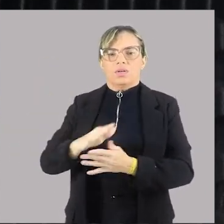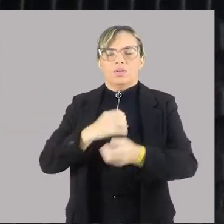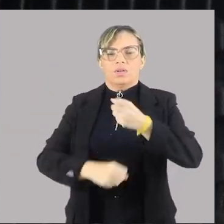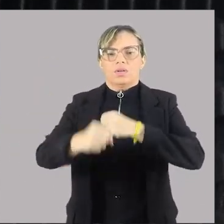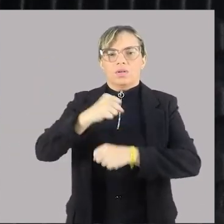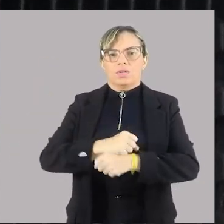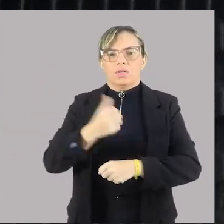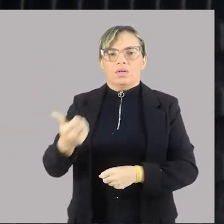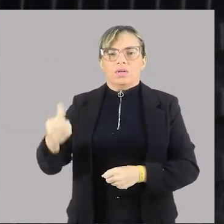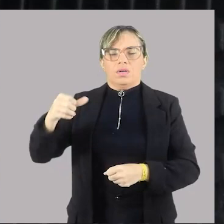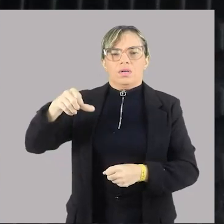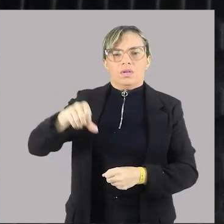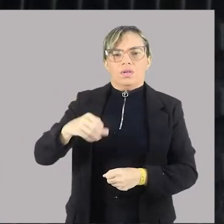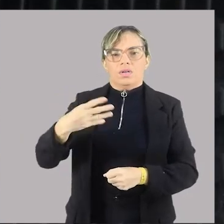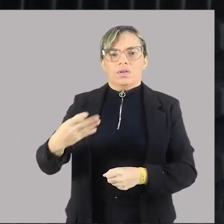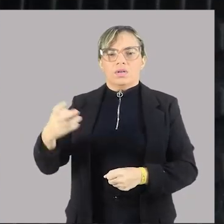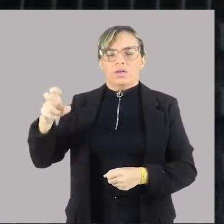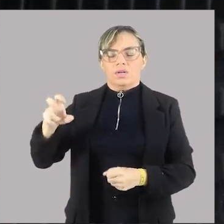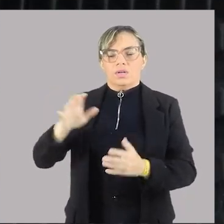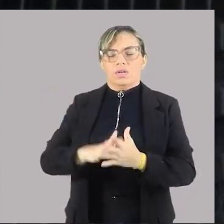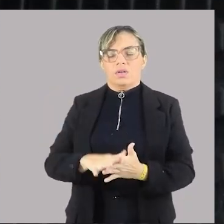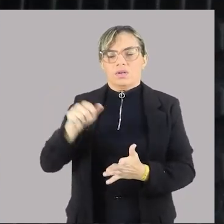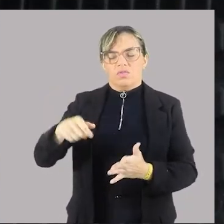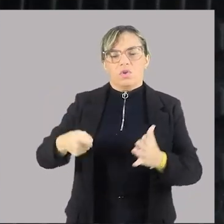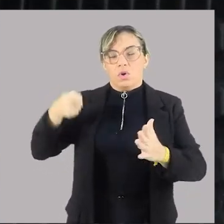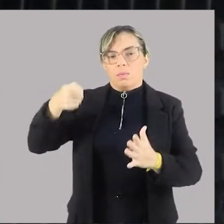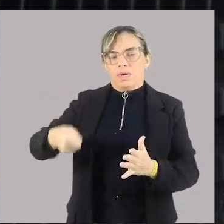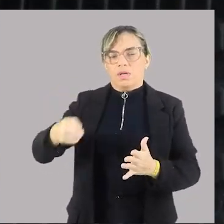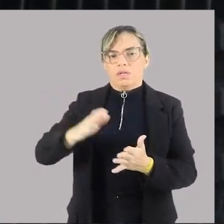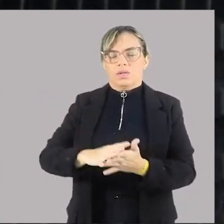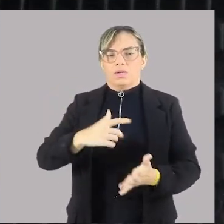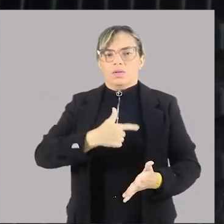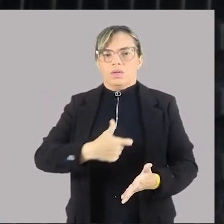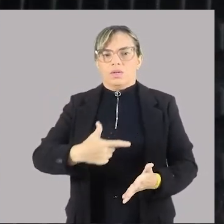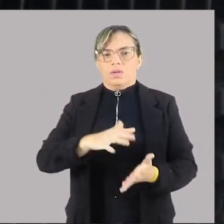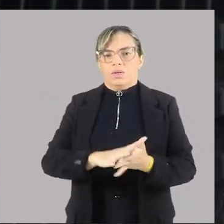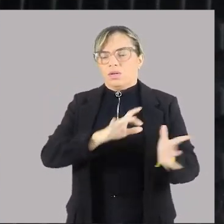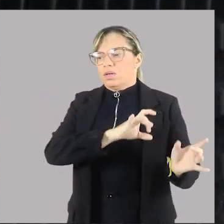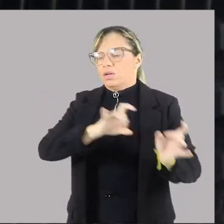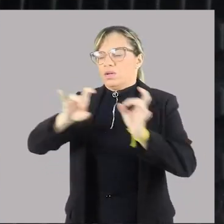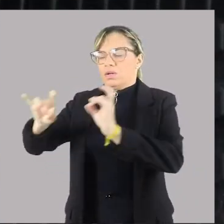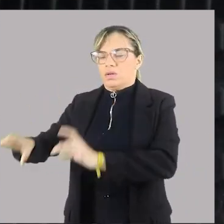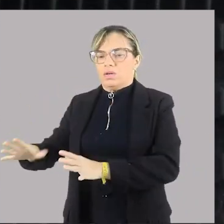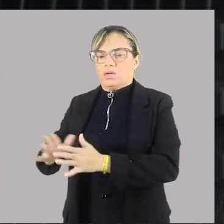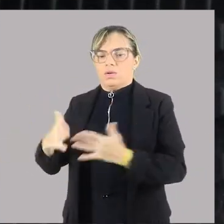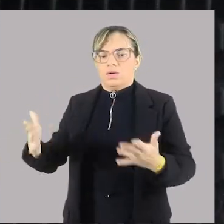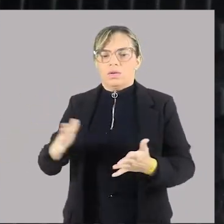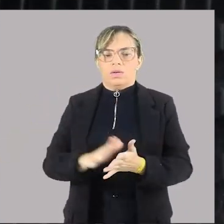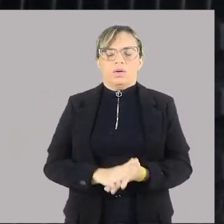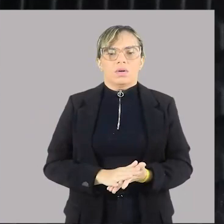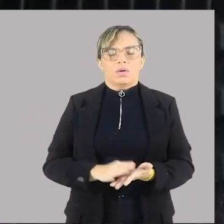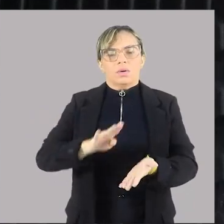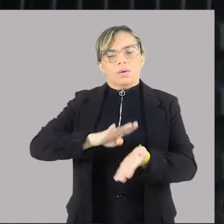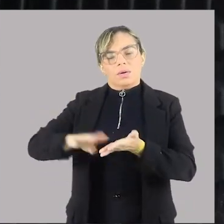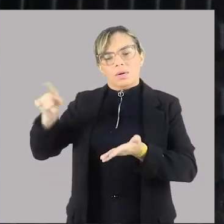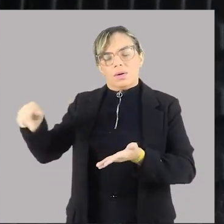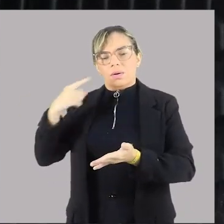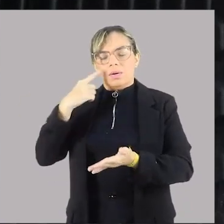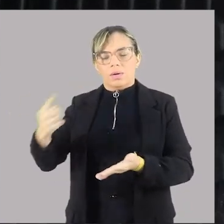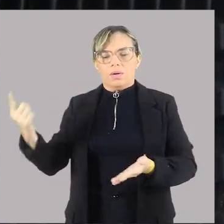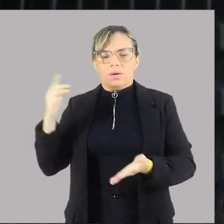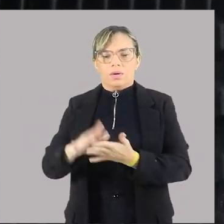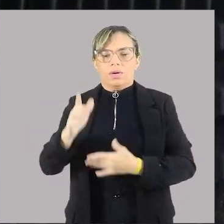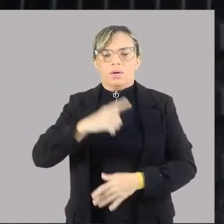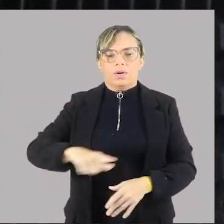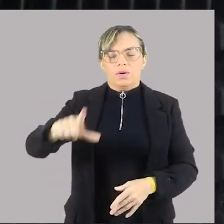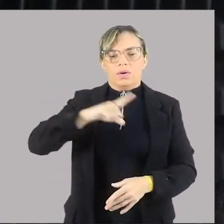praticamente obrigado a renunciar, porque senão ele seria deposto do poder. Ele renuncia em 45 e com isso você vai